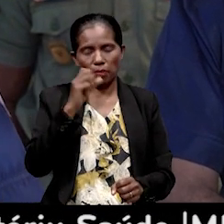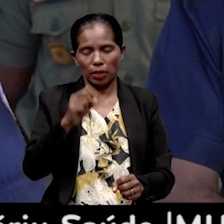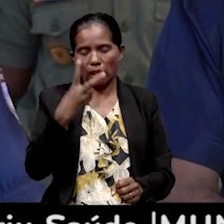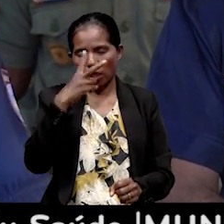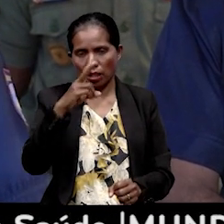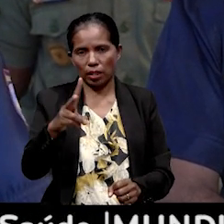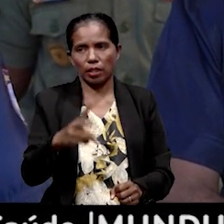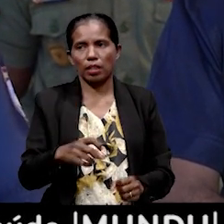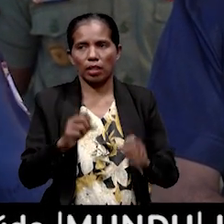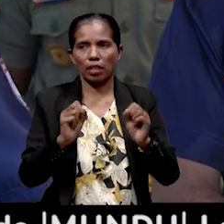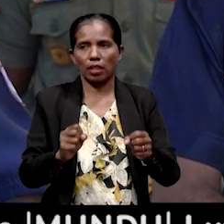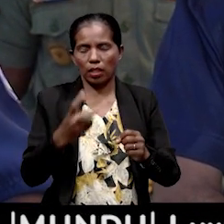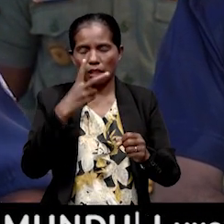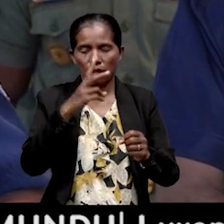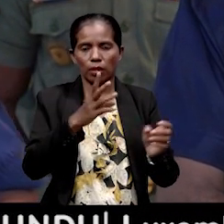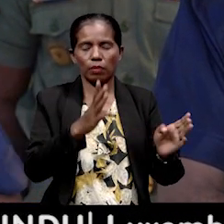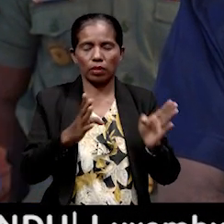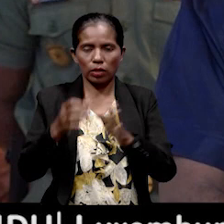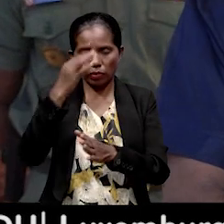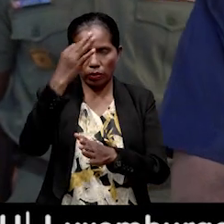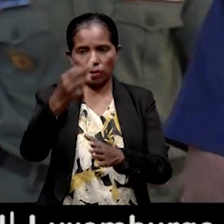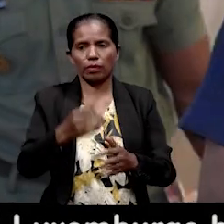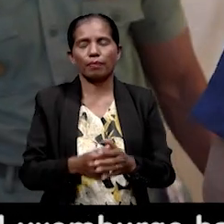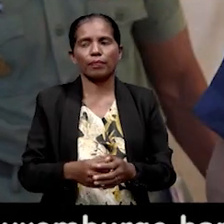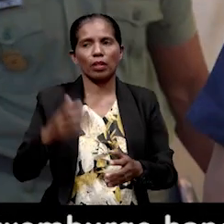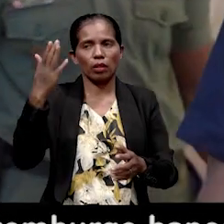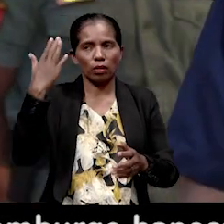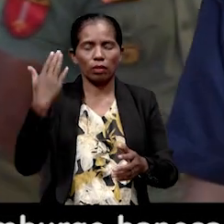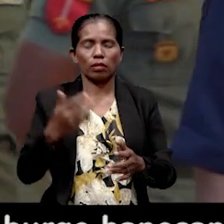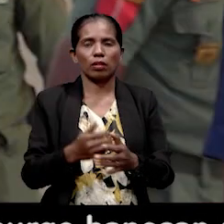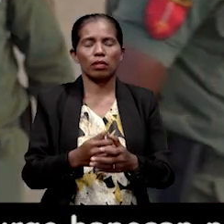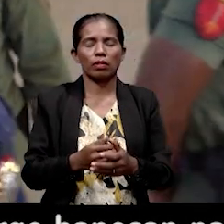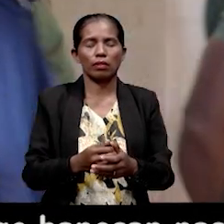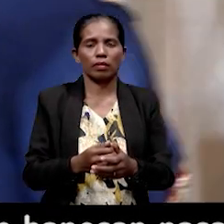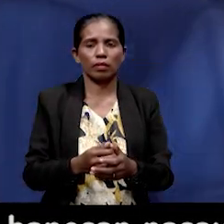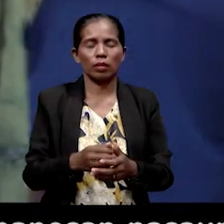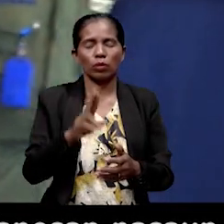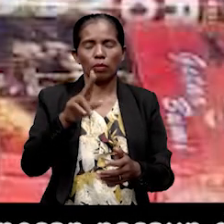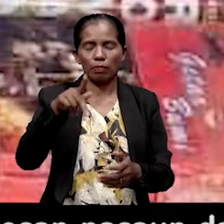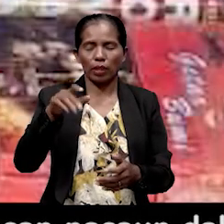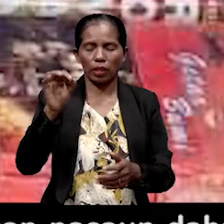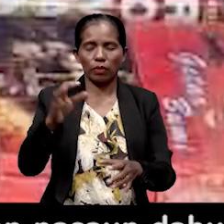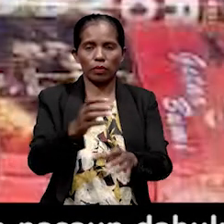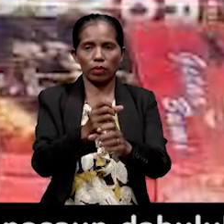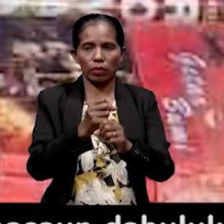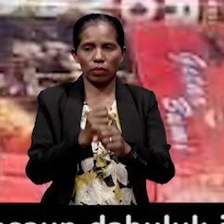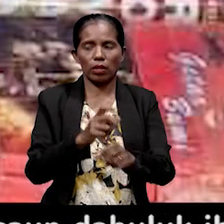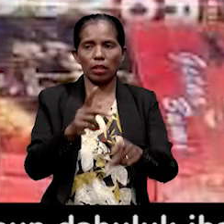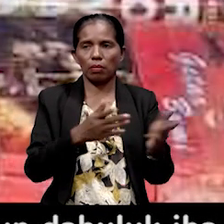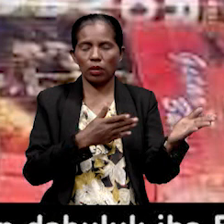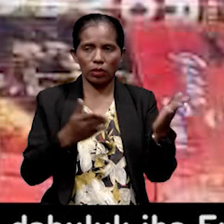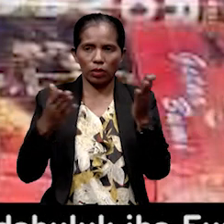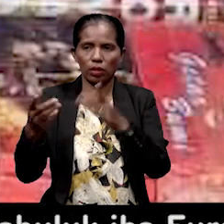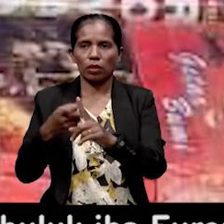333-1283. Ne param bele hare katak semak ne prot bele antes ne mos unidade de patrulhamento fronteira prende ona foguetes nebe ema hatama